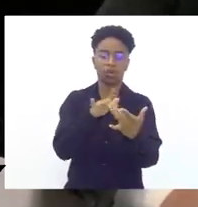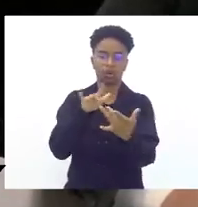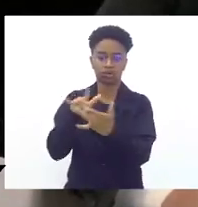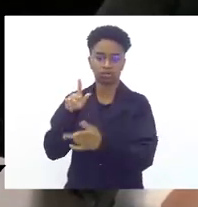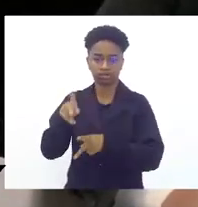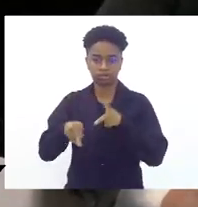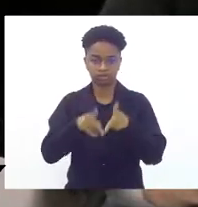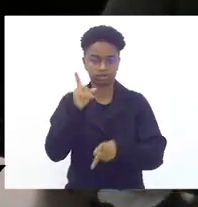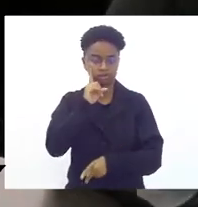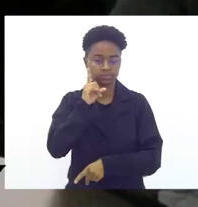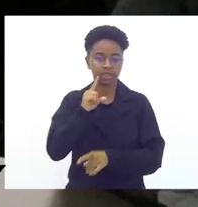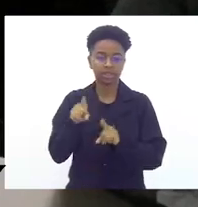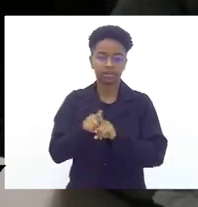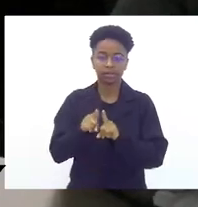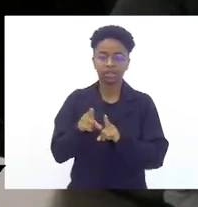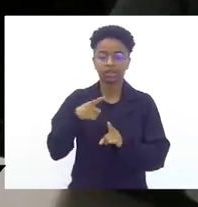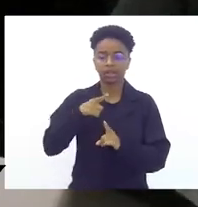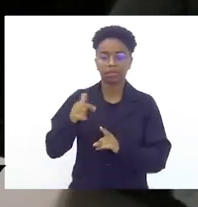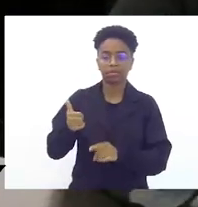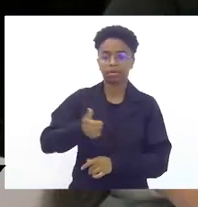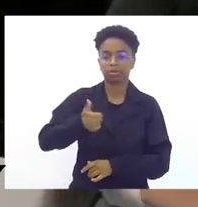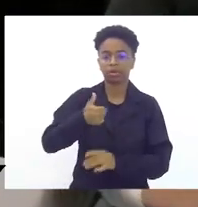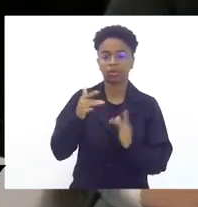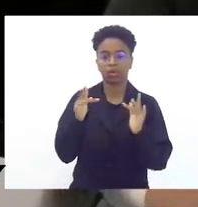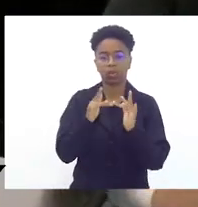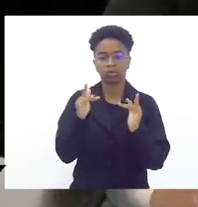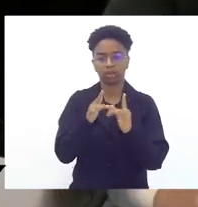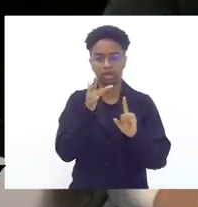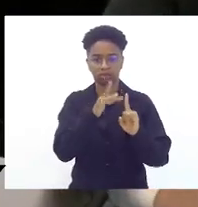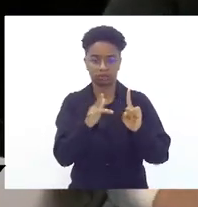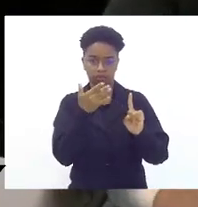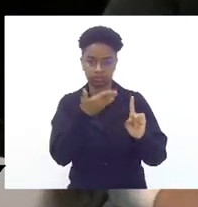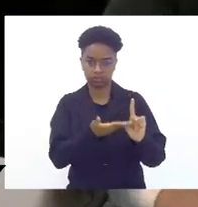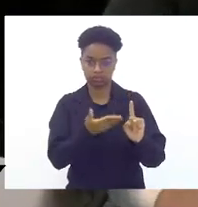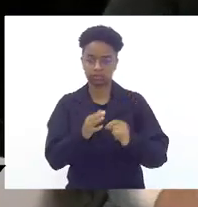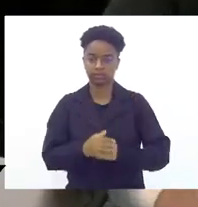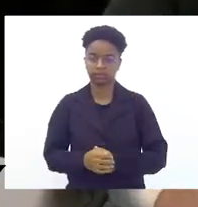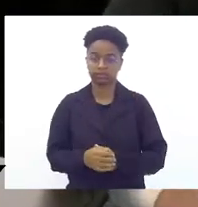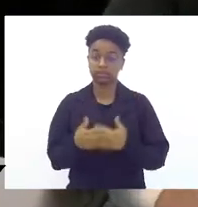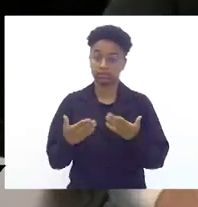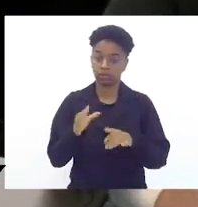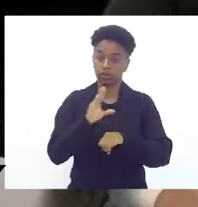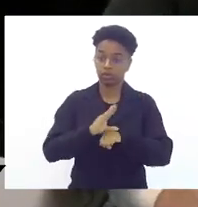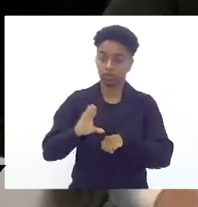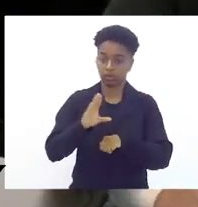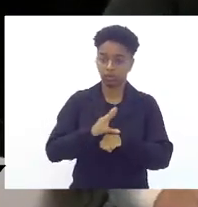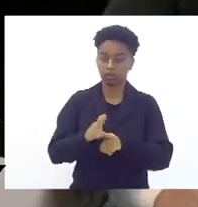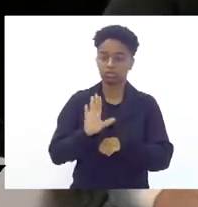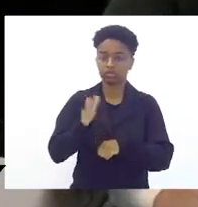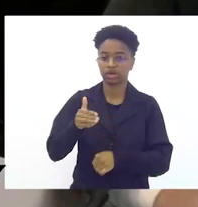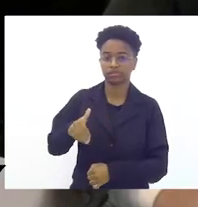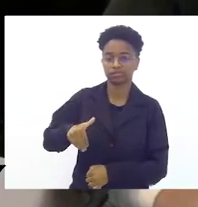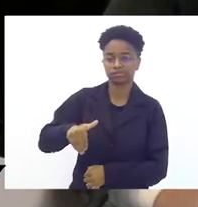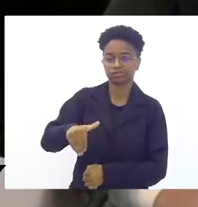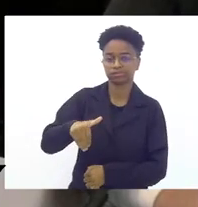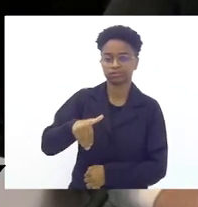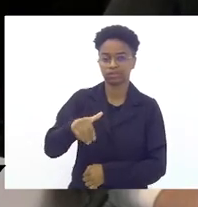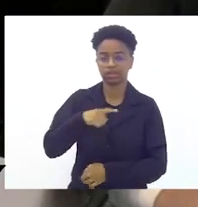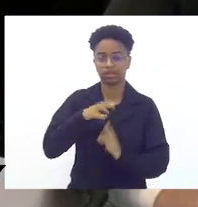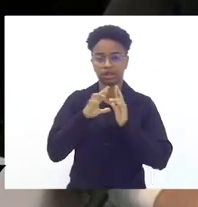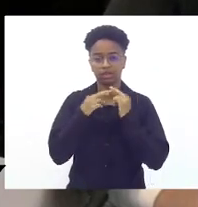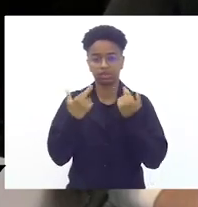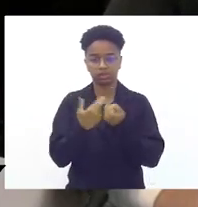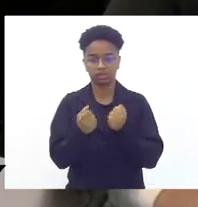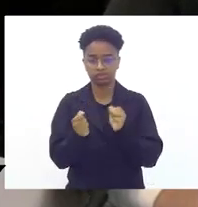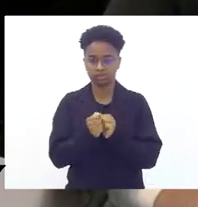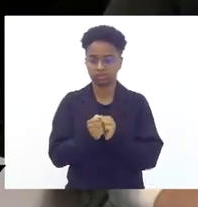fazem essa primeira abordagem com a vítima é já vai ser eu tive uma reunião essa semana com